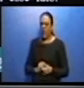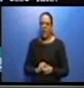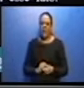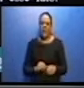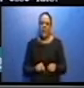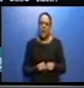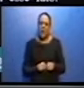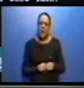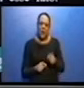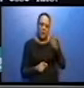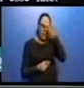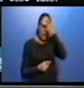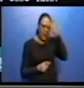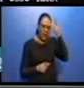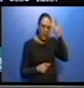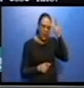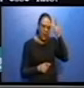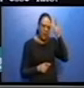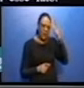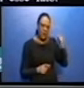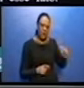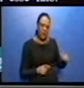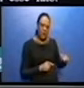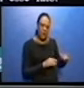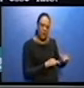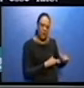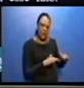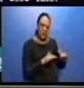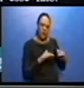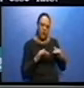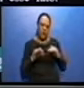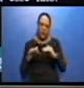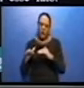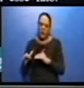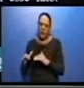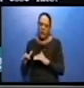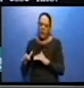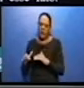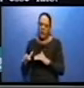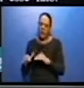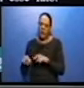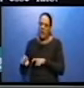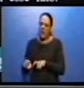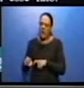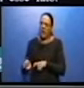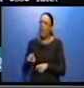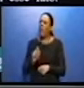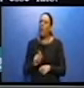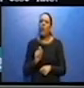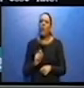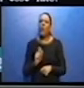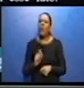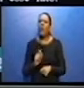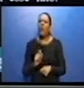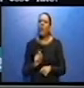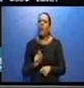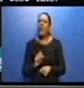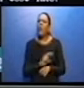né, à vida urbana, né? Então, que fenômeno que é esse? Que nome que recebe esse fenômeno que a figura está